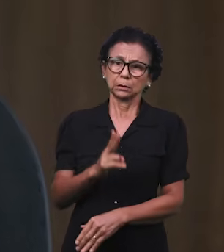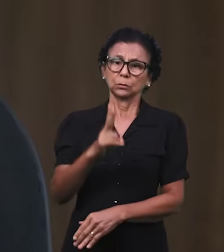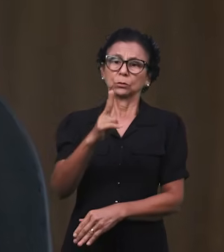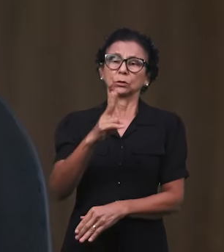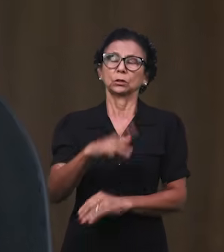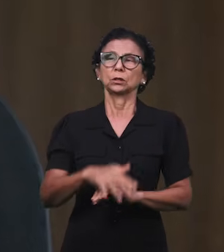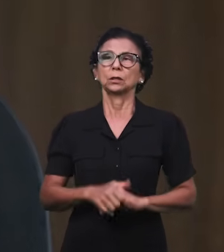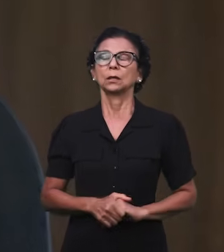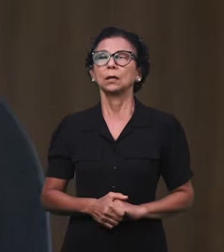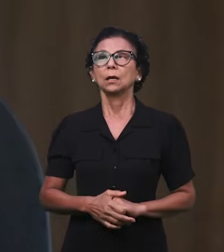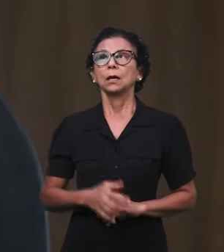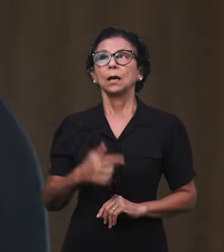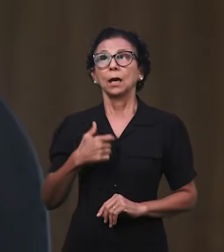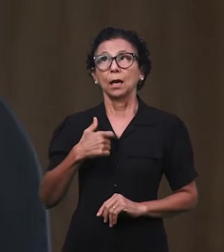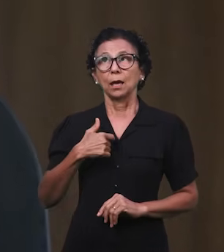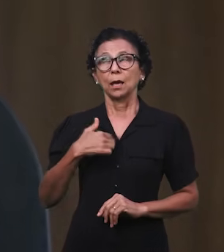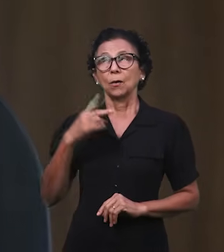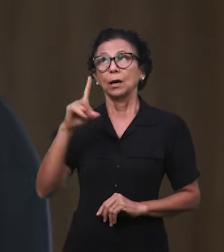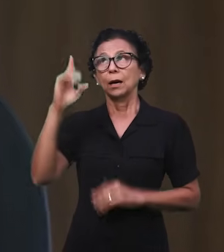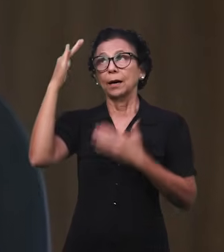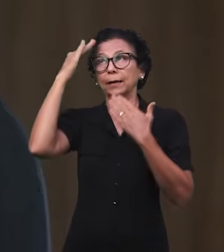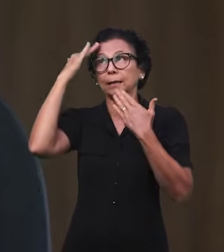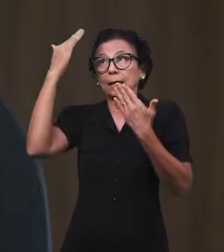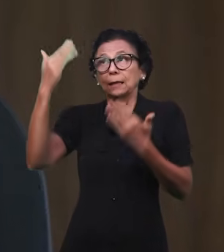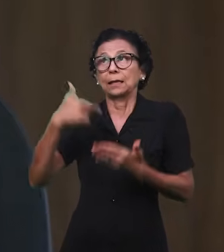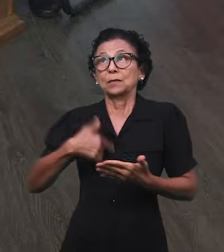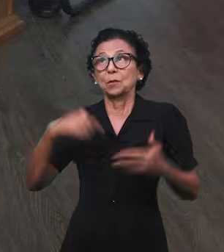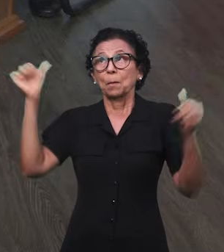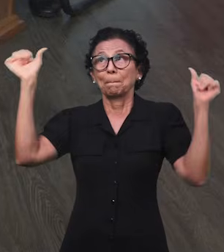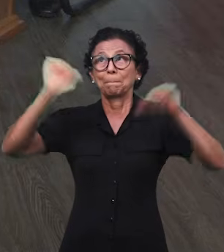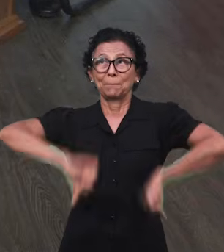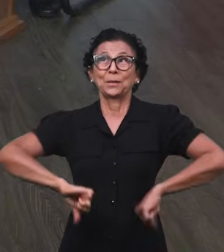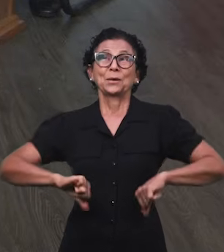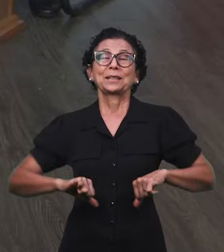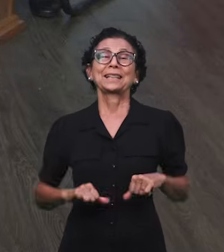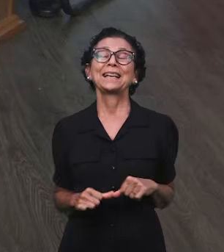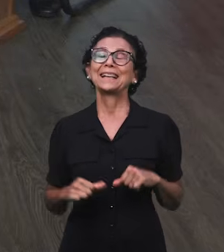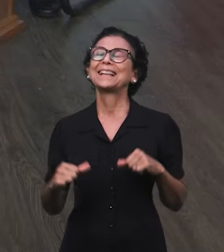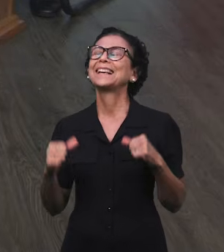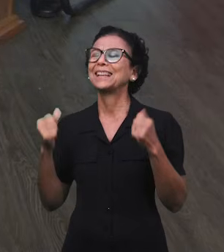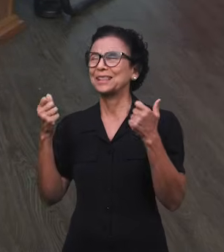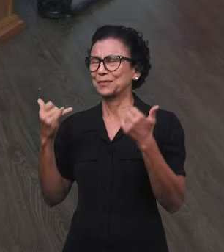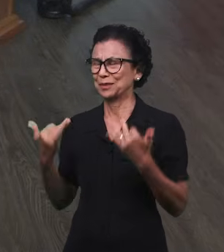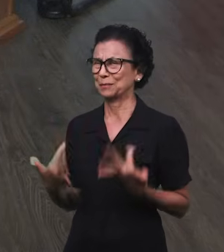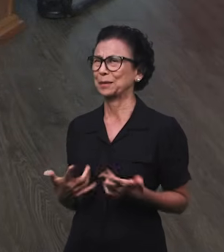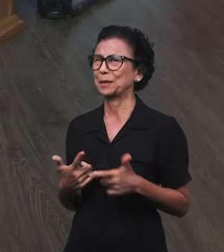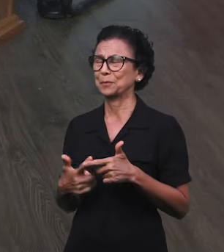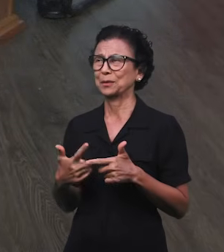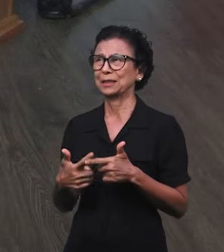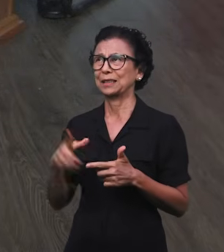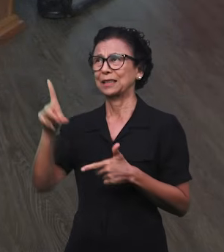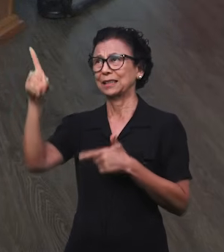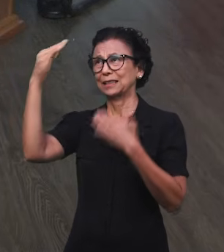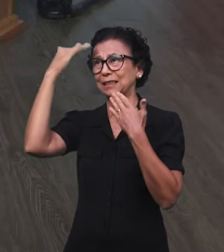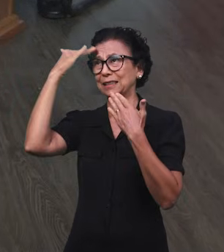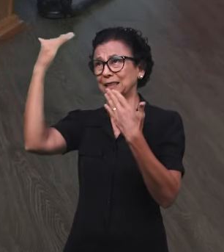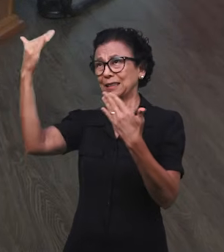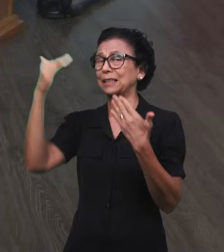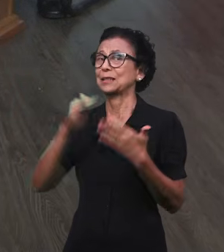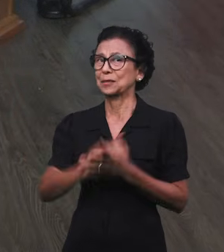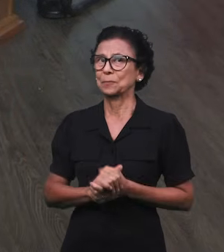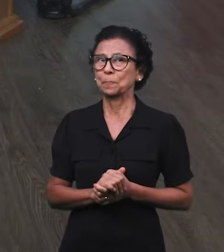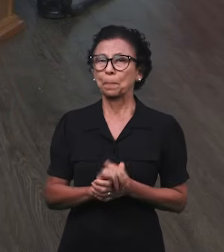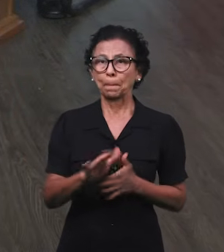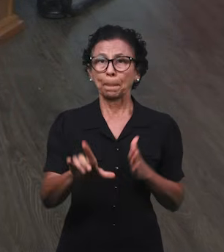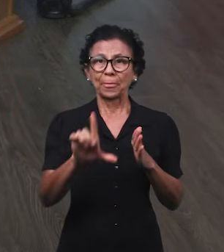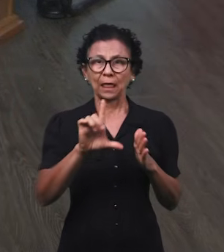eu piorei. Então, Piorou? piorei, agora eu vou explicar por quê que eu dou graças a Deus. Porque com essa